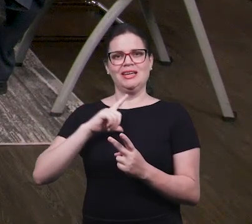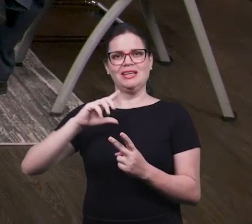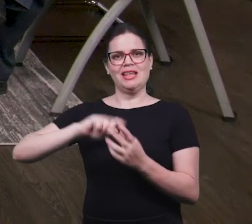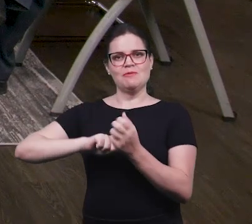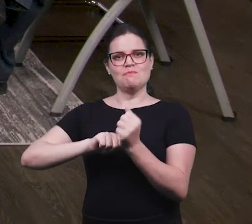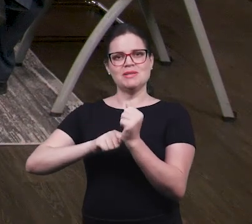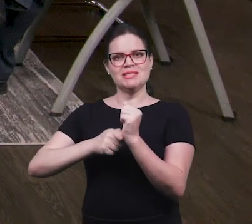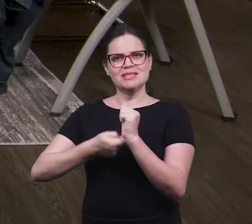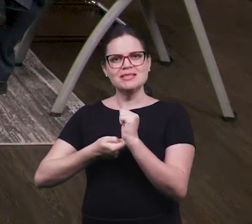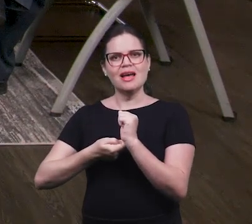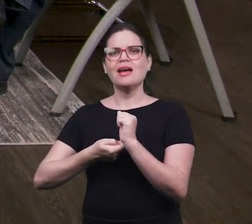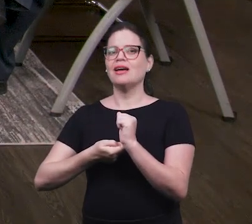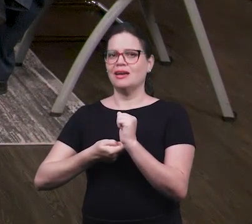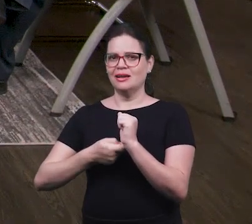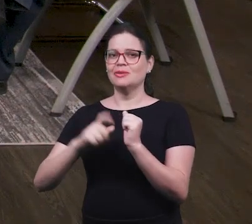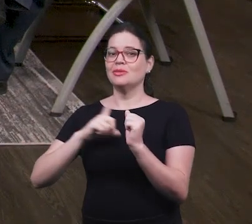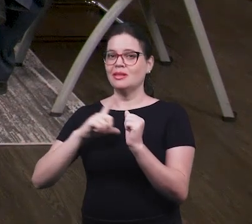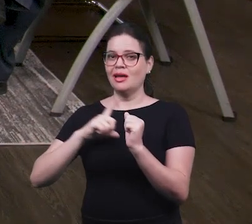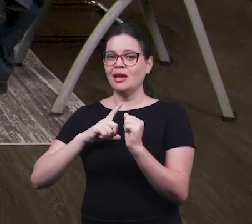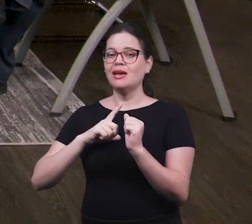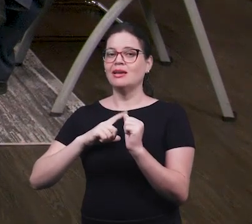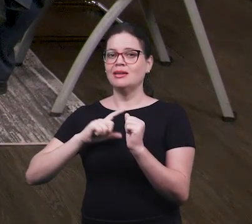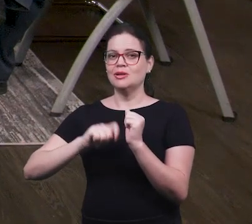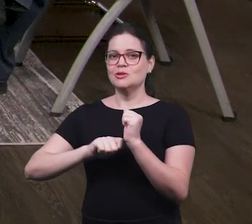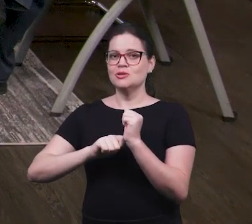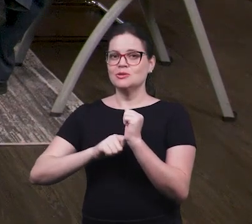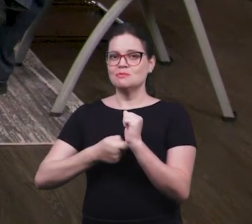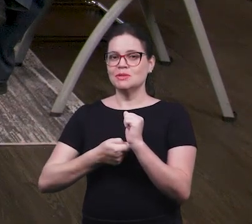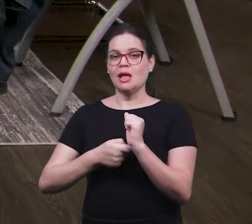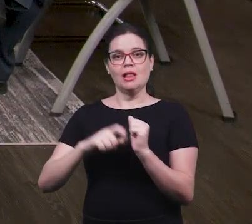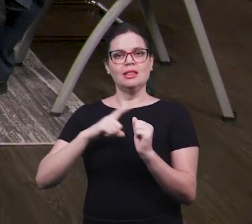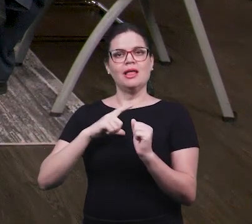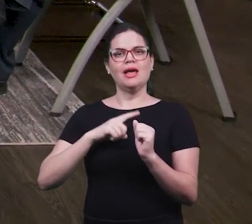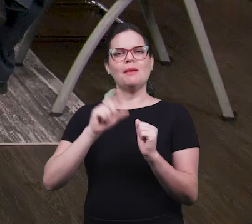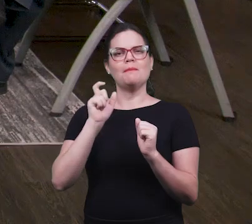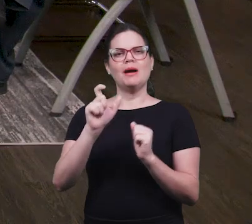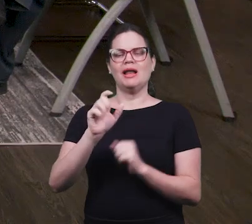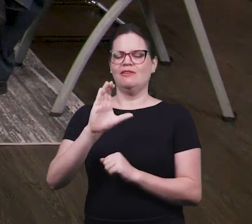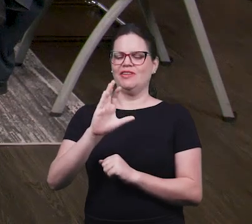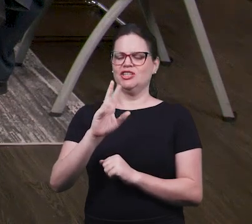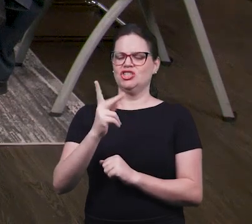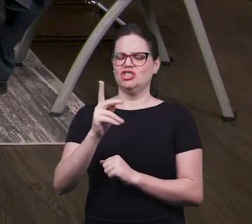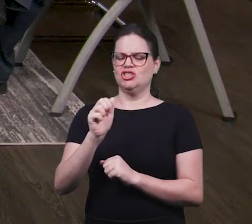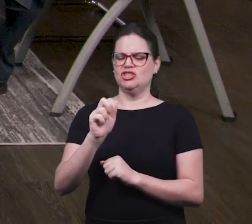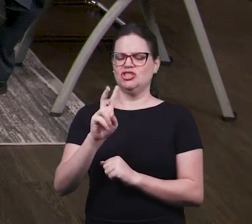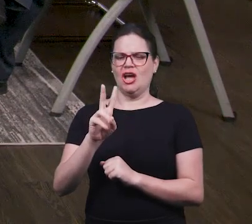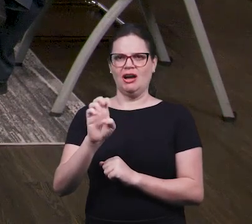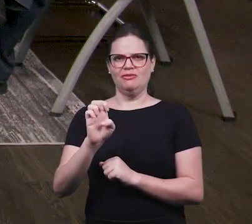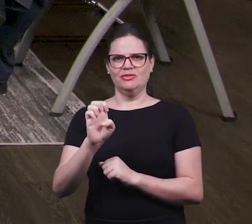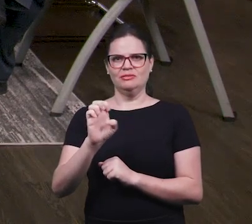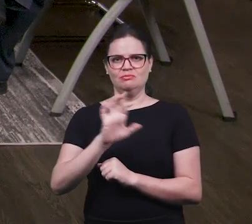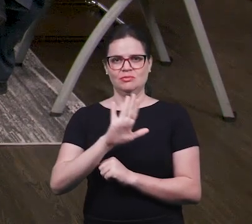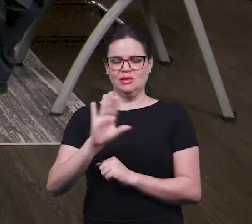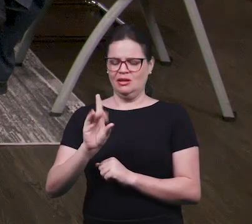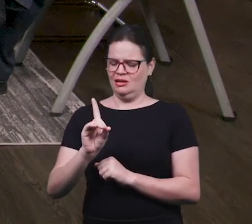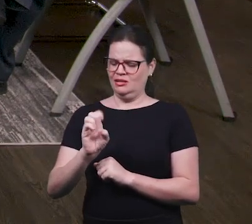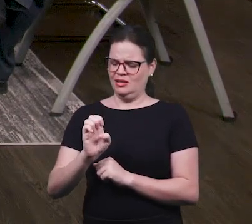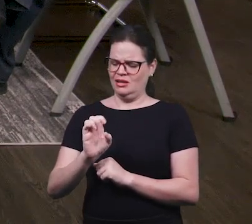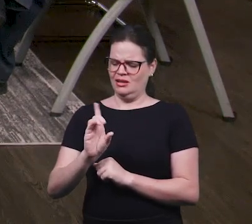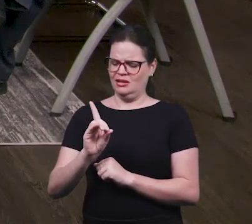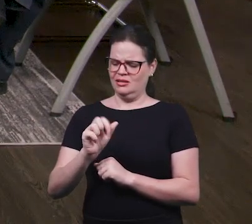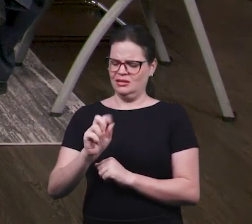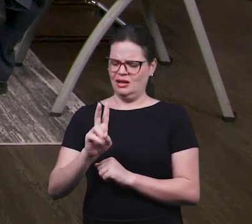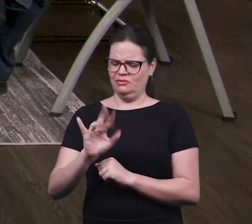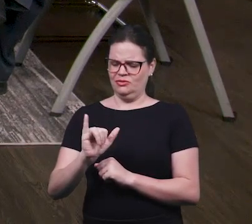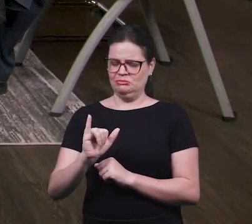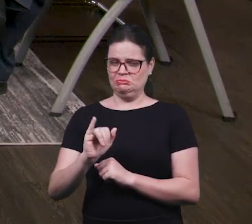abre, a chave de Davi, que a pessoa não entendeu, que abre e ninguém fecha. Quer dizer, ele tem a